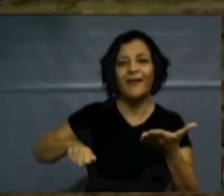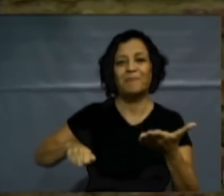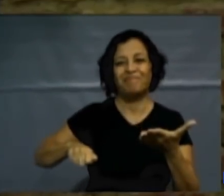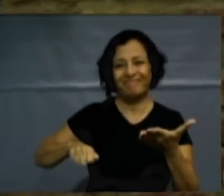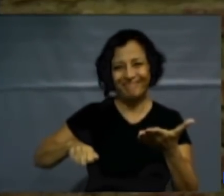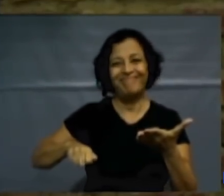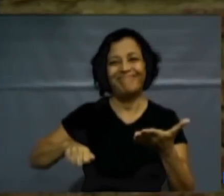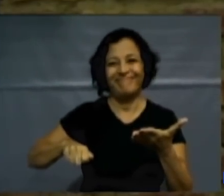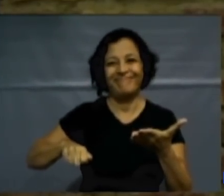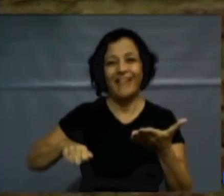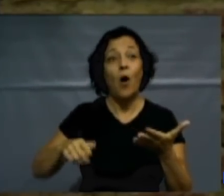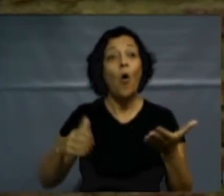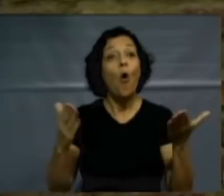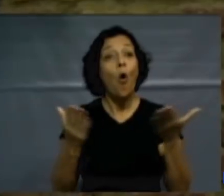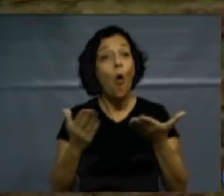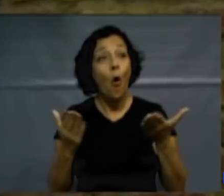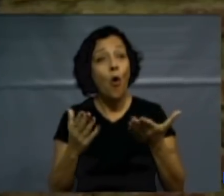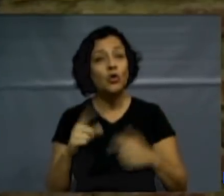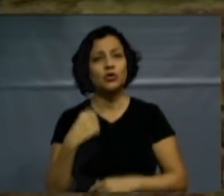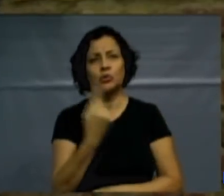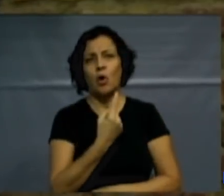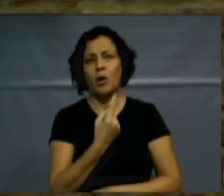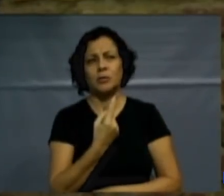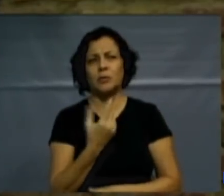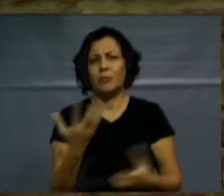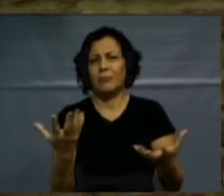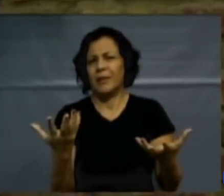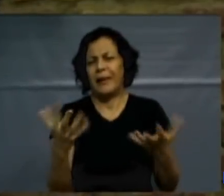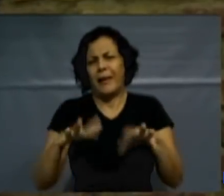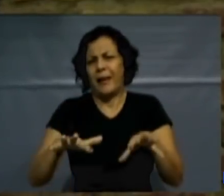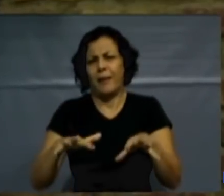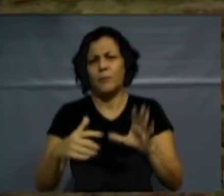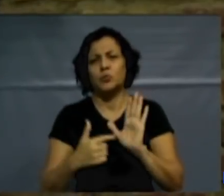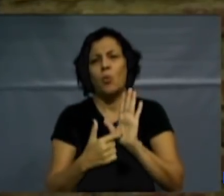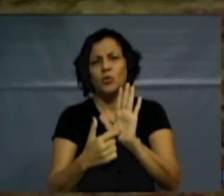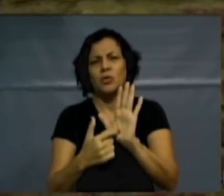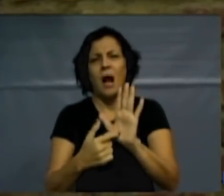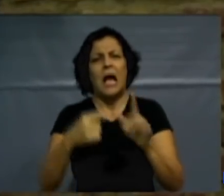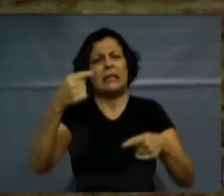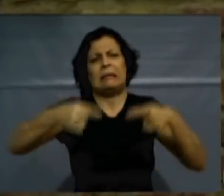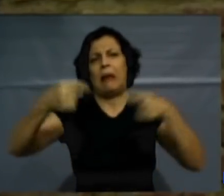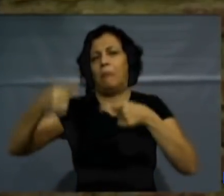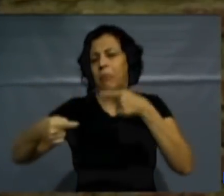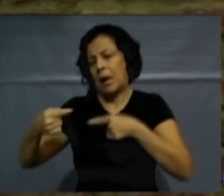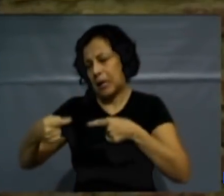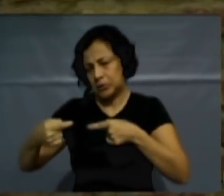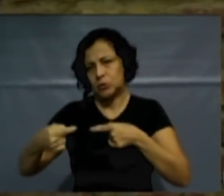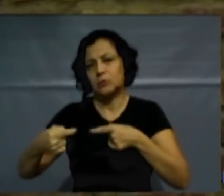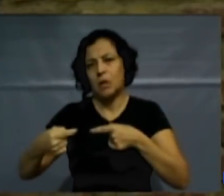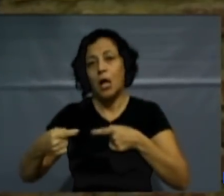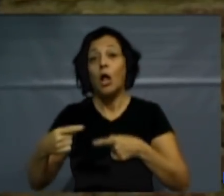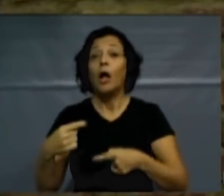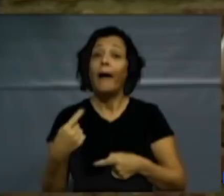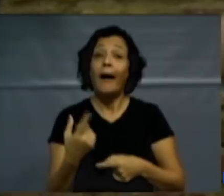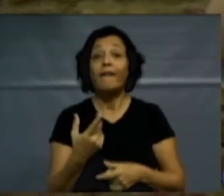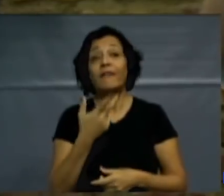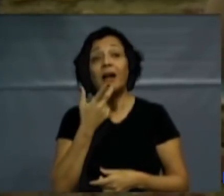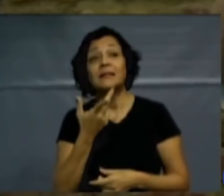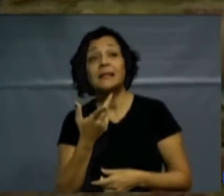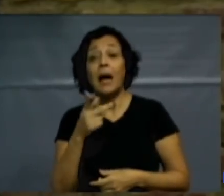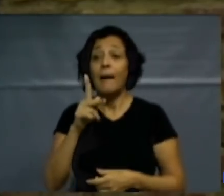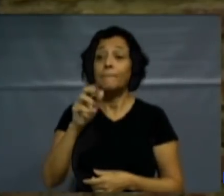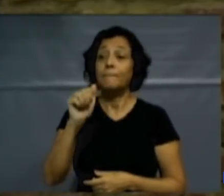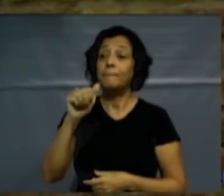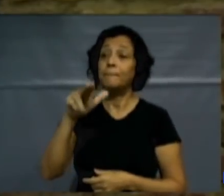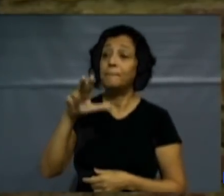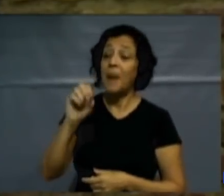não estamos aqui vindo trazer polêmicas, longe disso. Mas a comunidade bíblica que muito estuda diz, a epístola